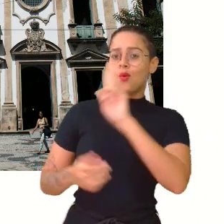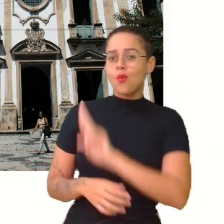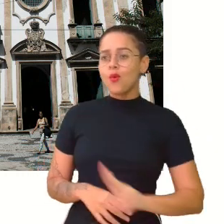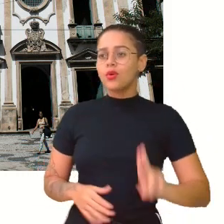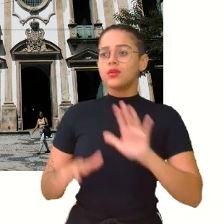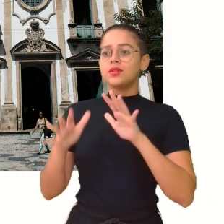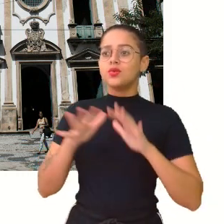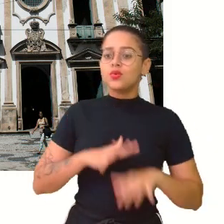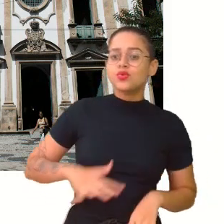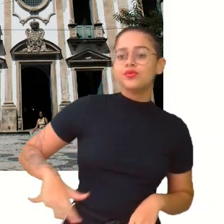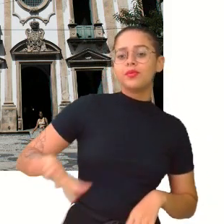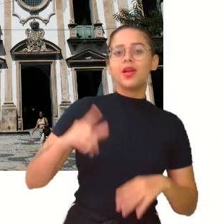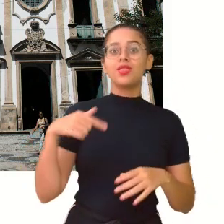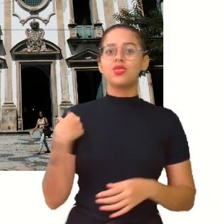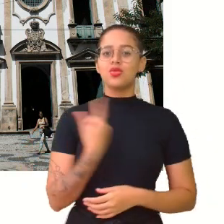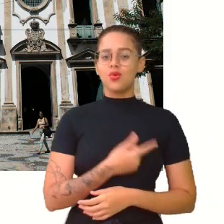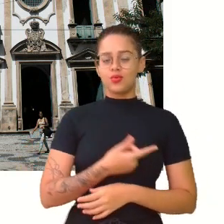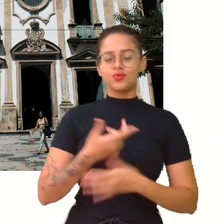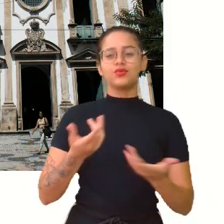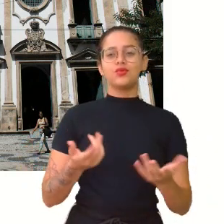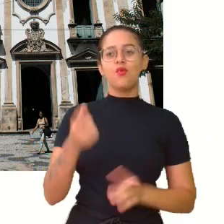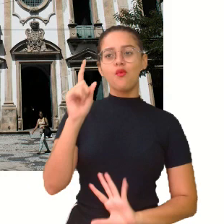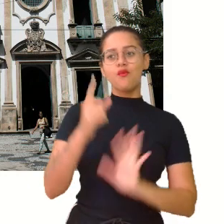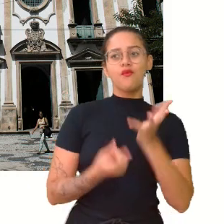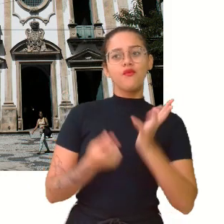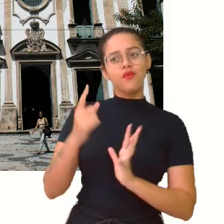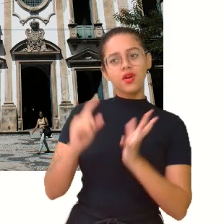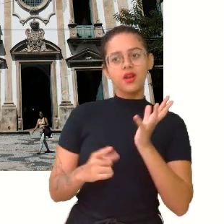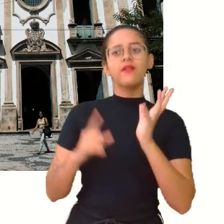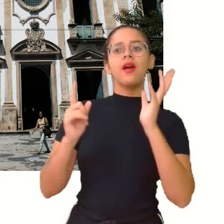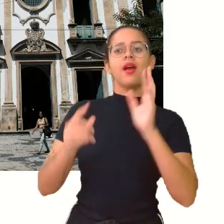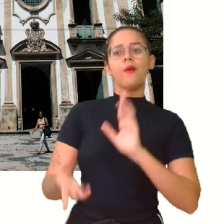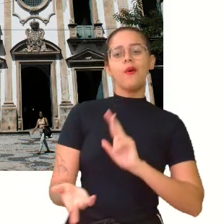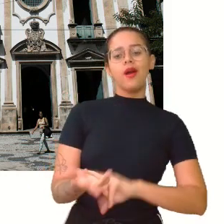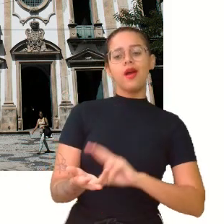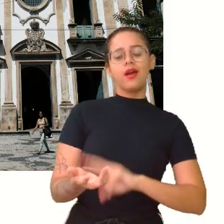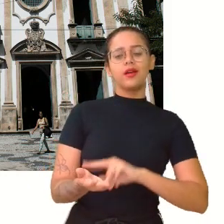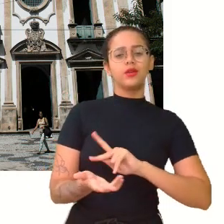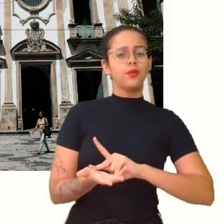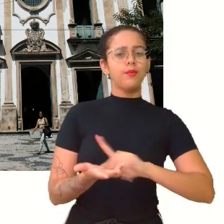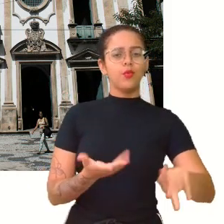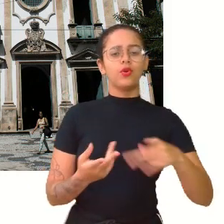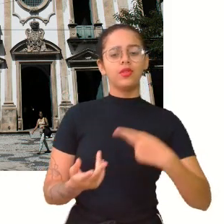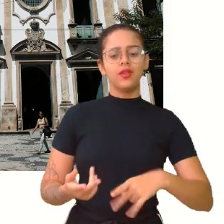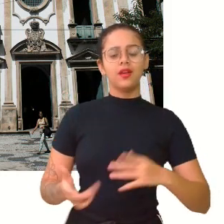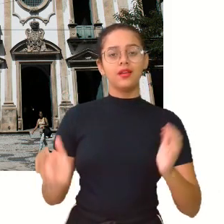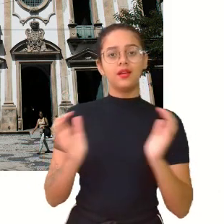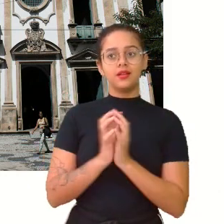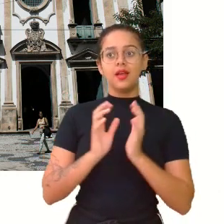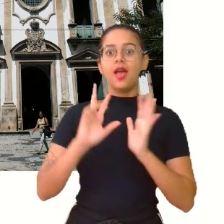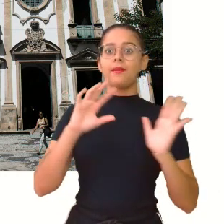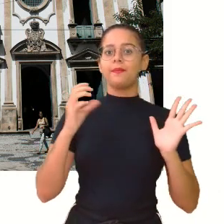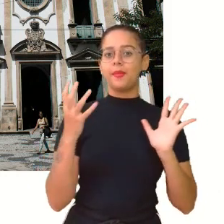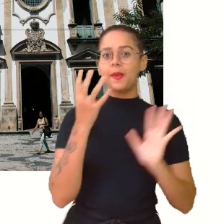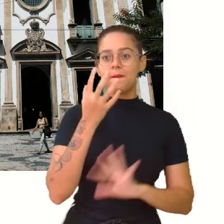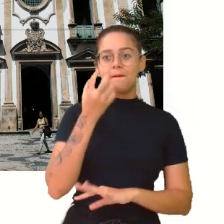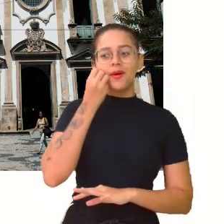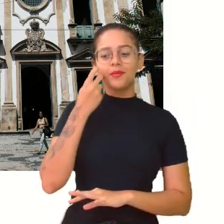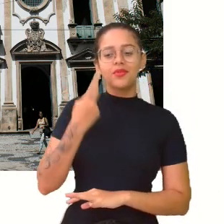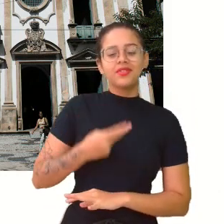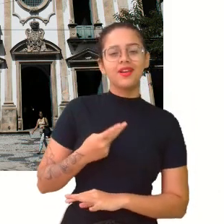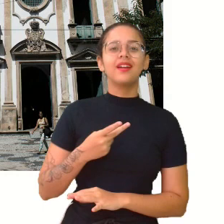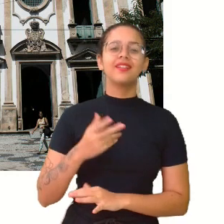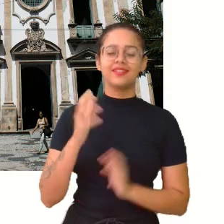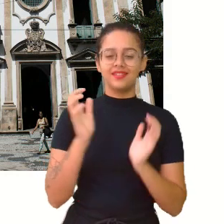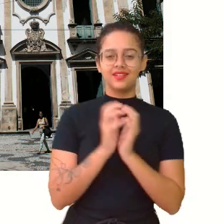espaços, que esse espaço é nosso. O frevo, ele é um ritmo puramente recifense, gente, é um patrimônio nosso. Então, é um